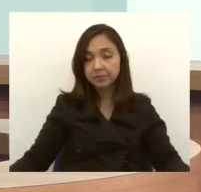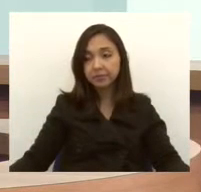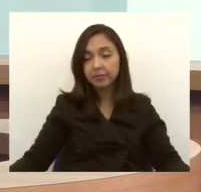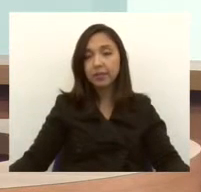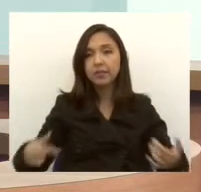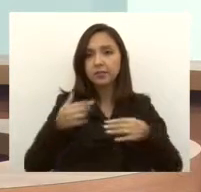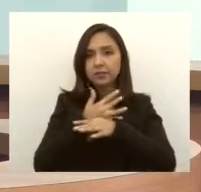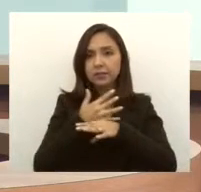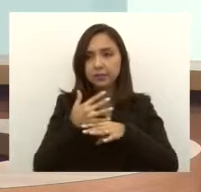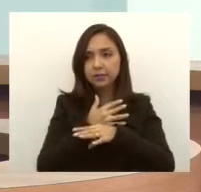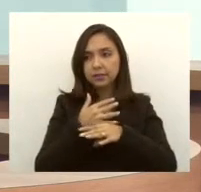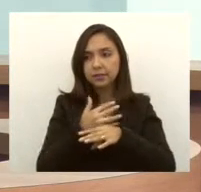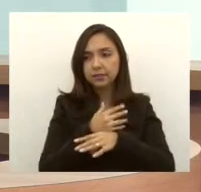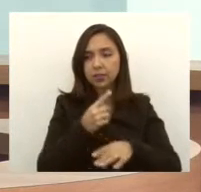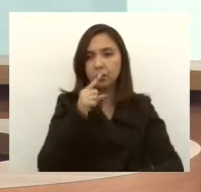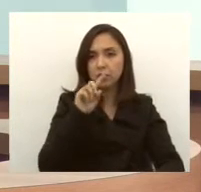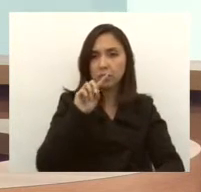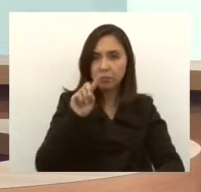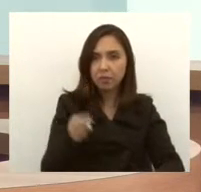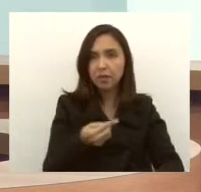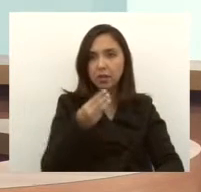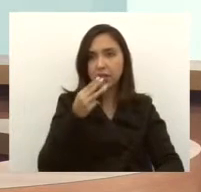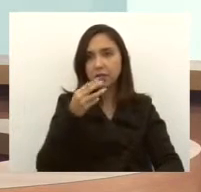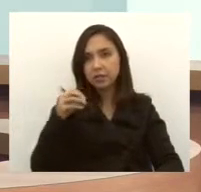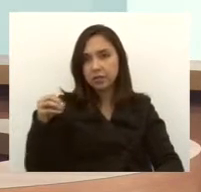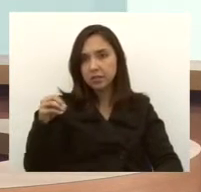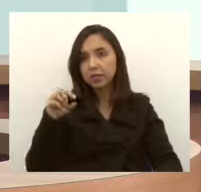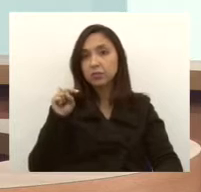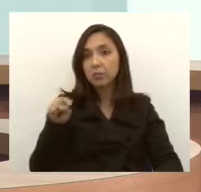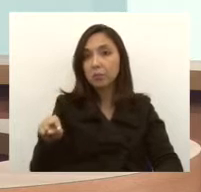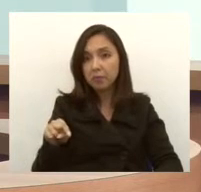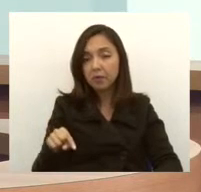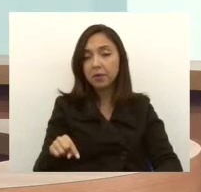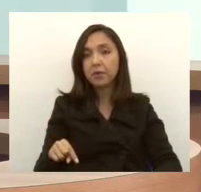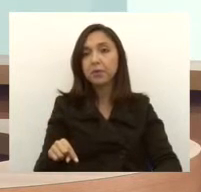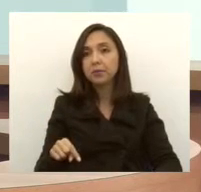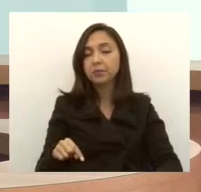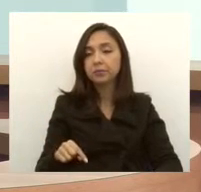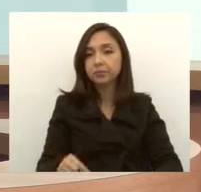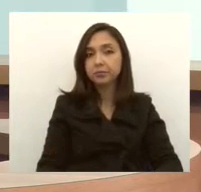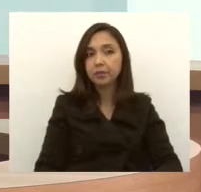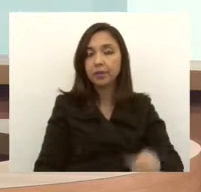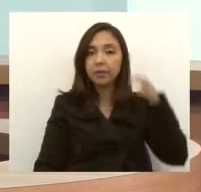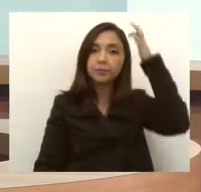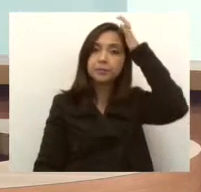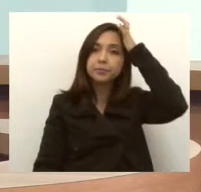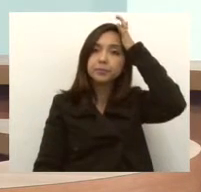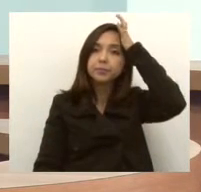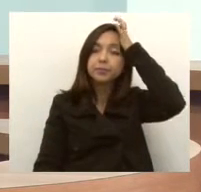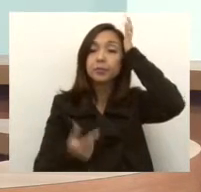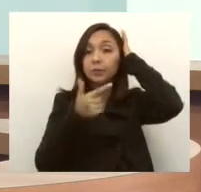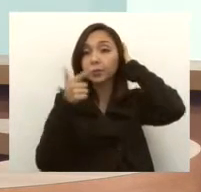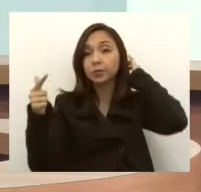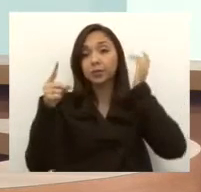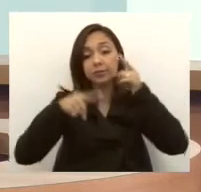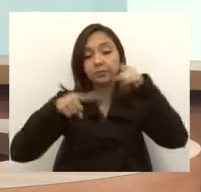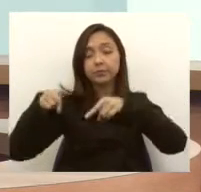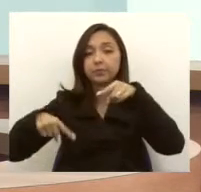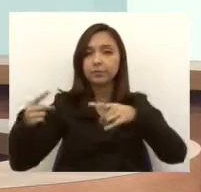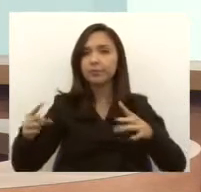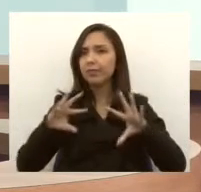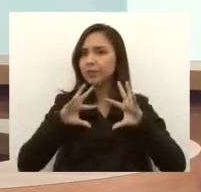cidade com 1.300.000 habitantes não tem esse material,